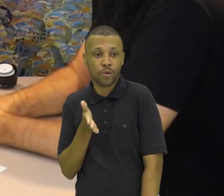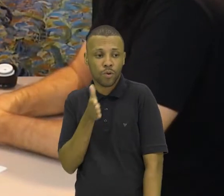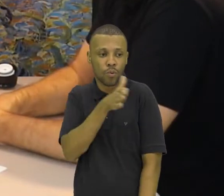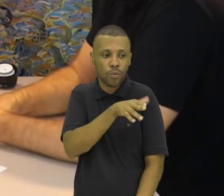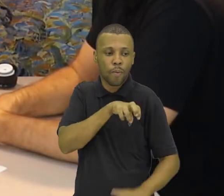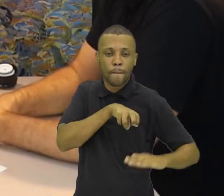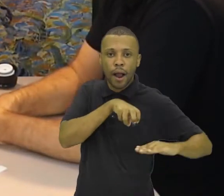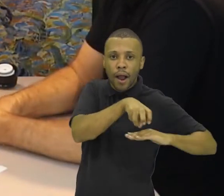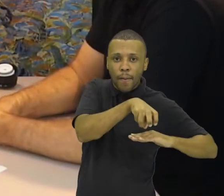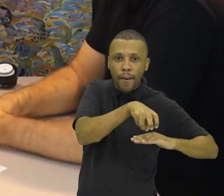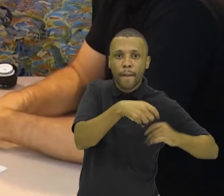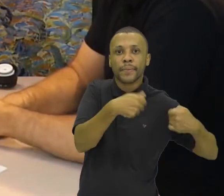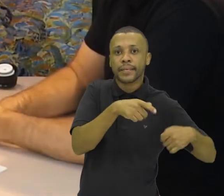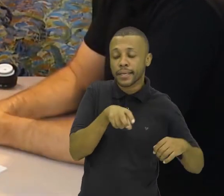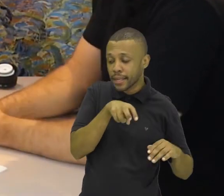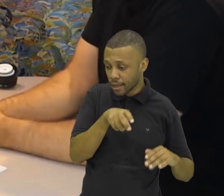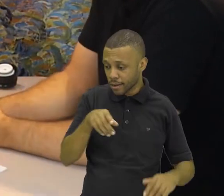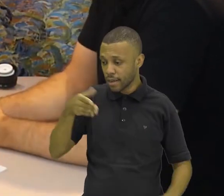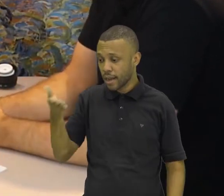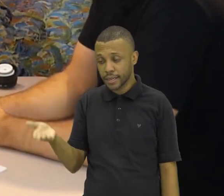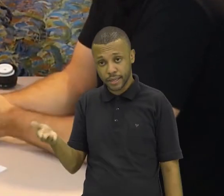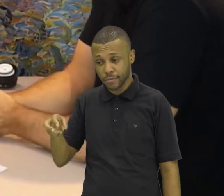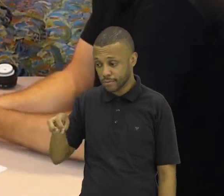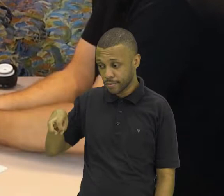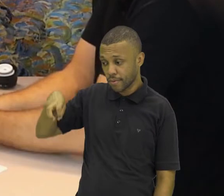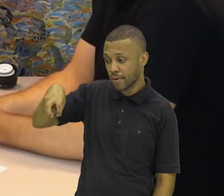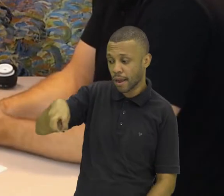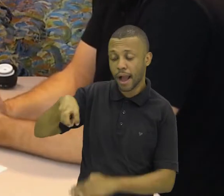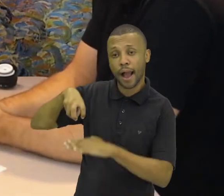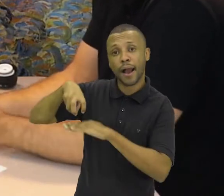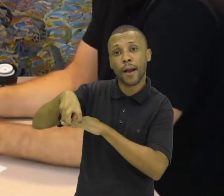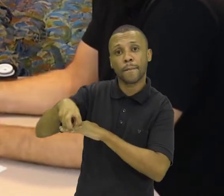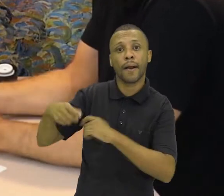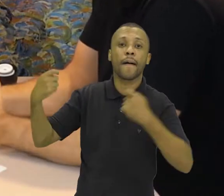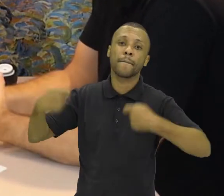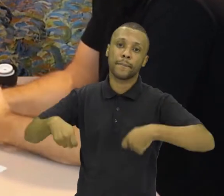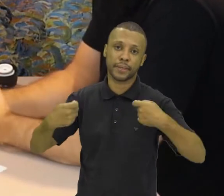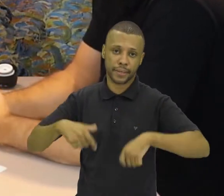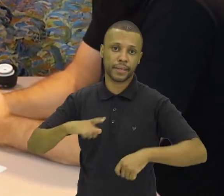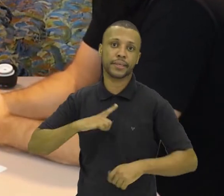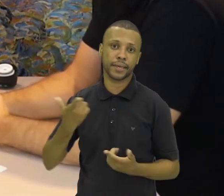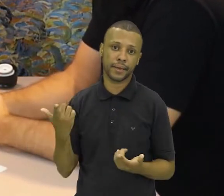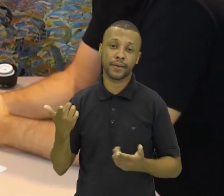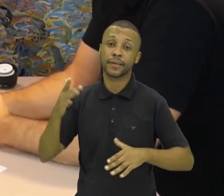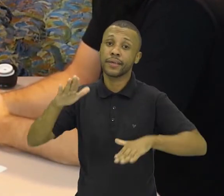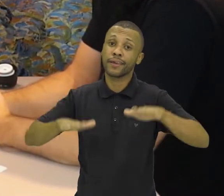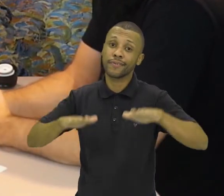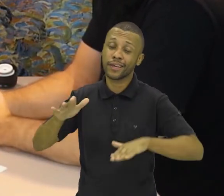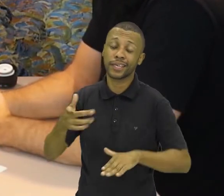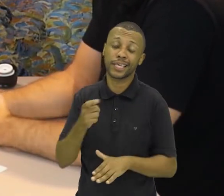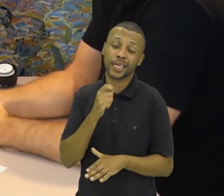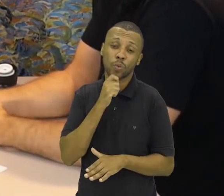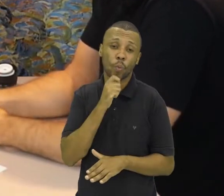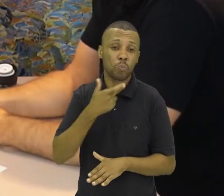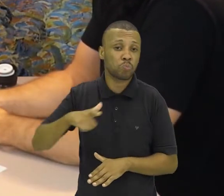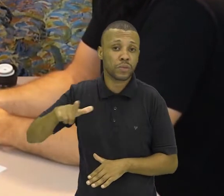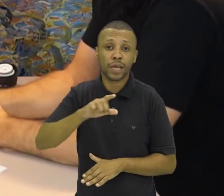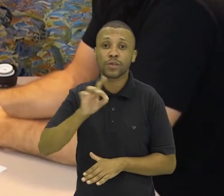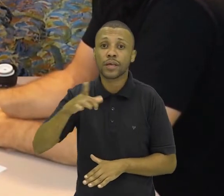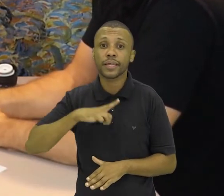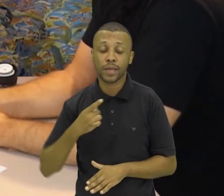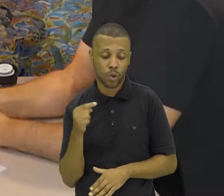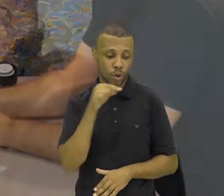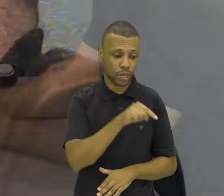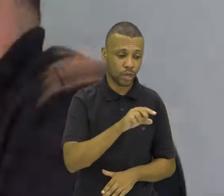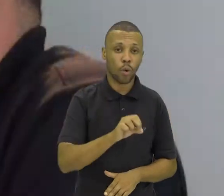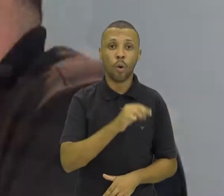lado, pressupostamente você tem que ter acesso à outra. Deveria ter o e não todo, tem. Mas não tem. Em alguns lugares só tem nas duas laterais. Eu não conheço, na verdade, nenhum lugar